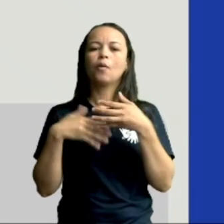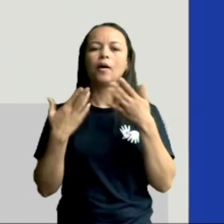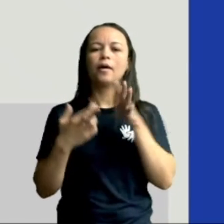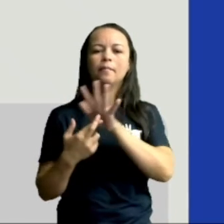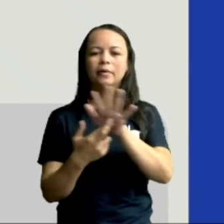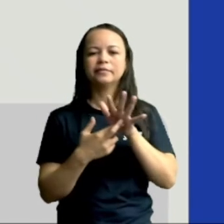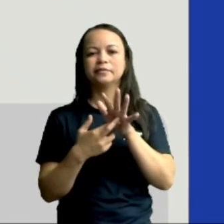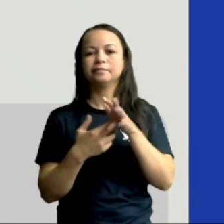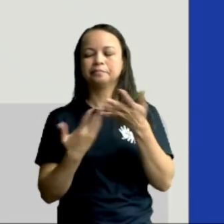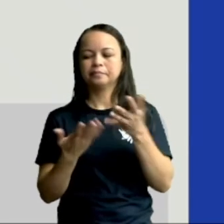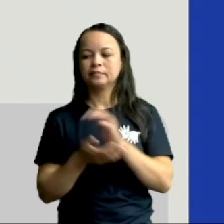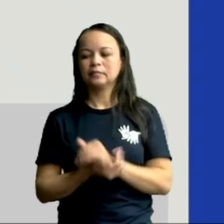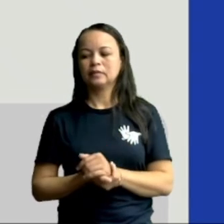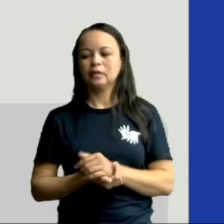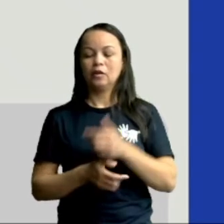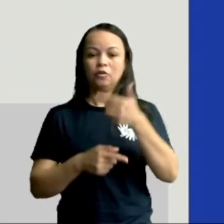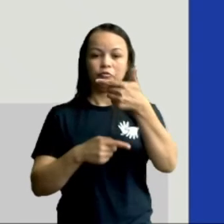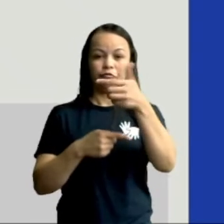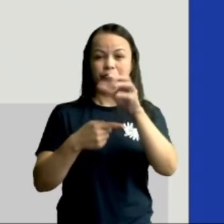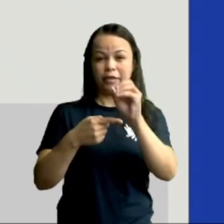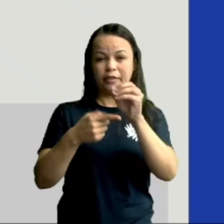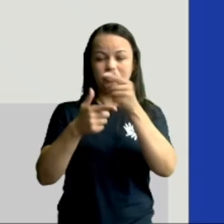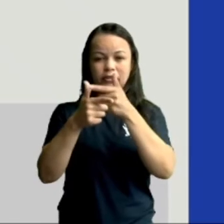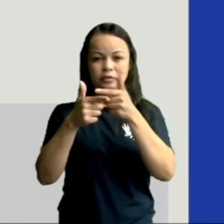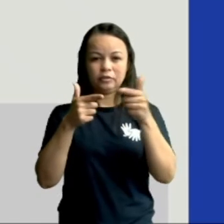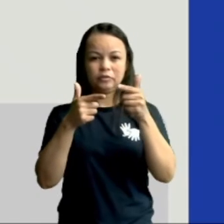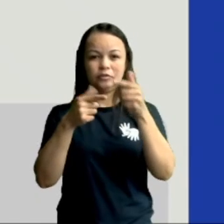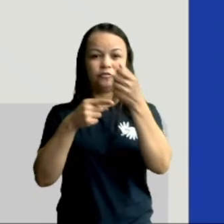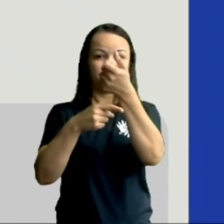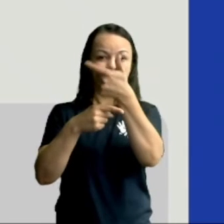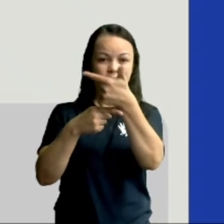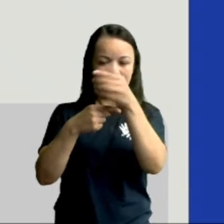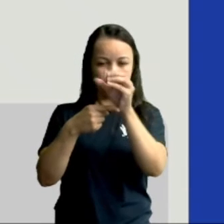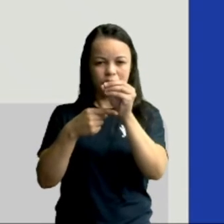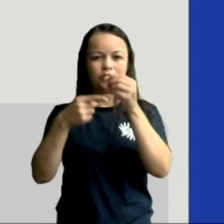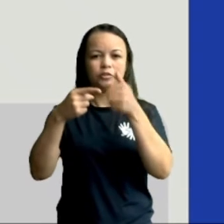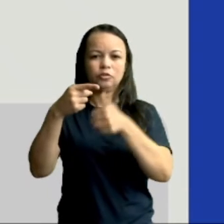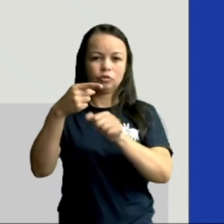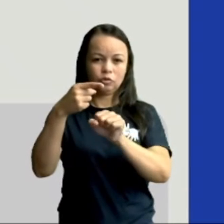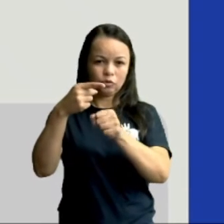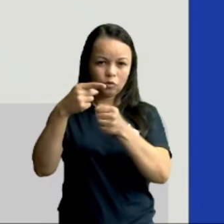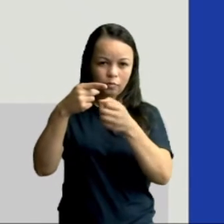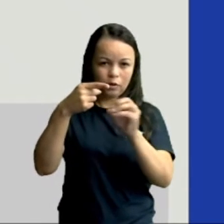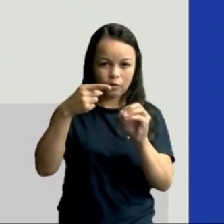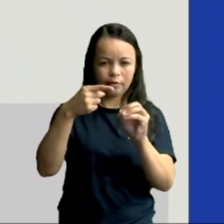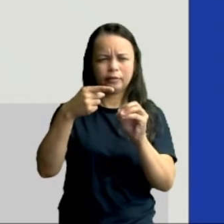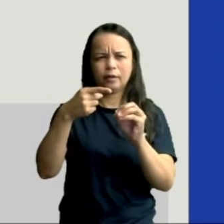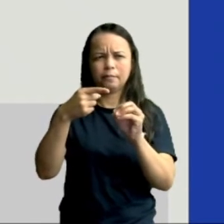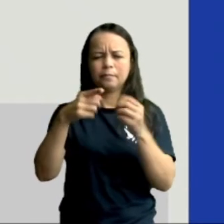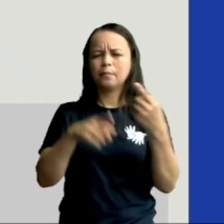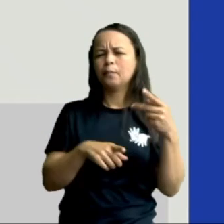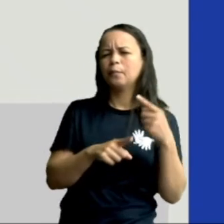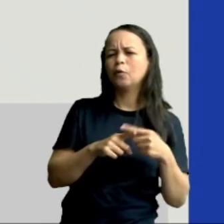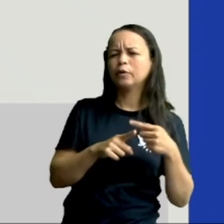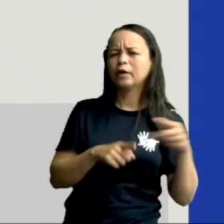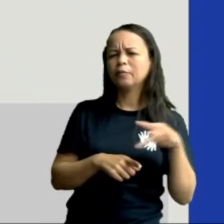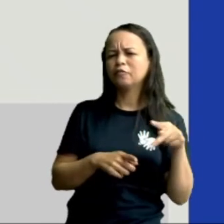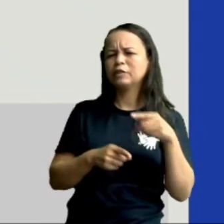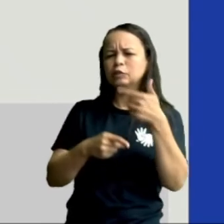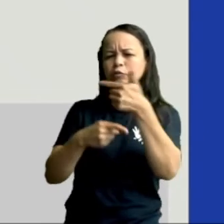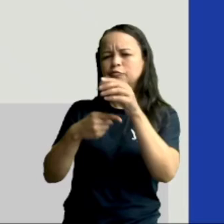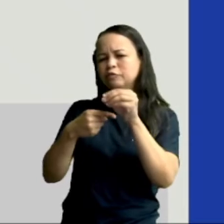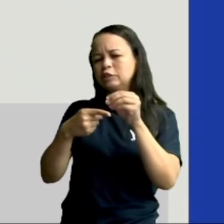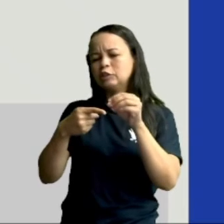aí. 20 sobre 80. Ô, professora, por que a senhora colocou 20 sobre 80? Porque eu quero saber a